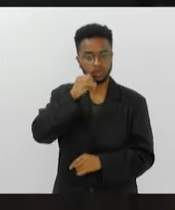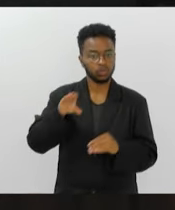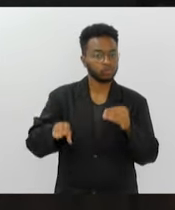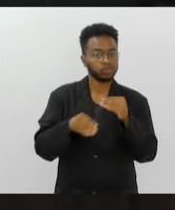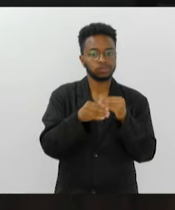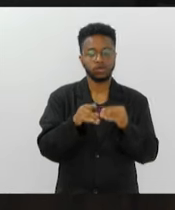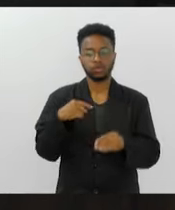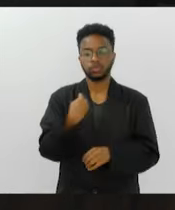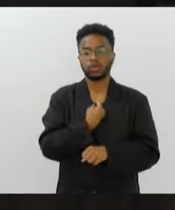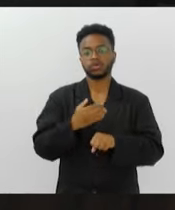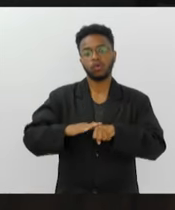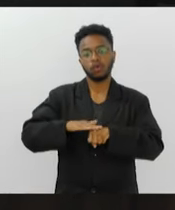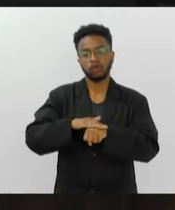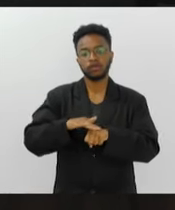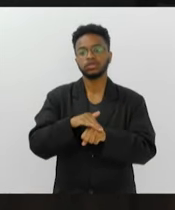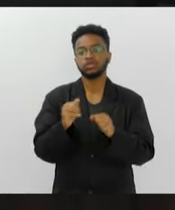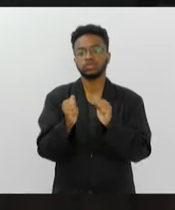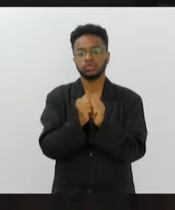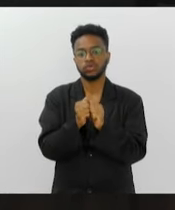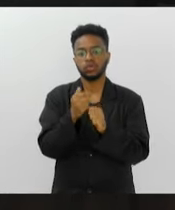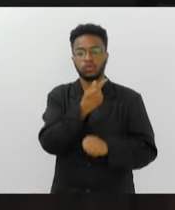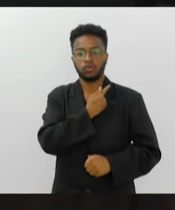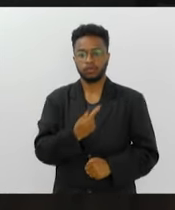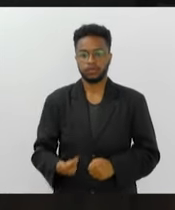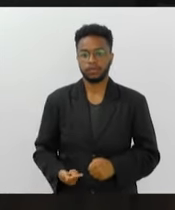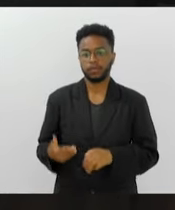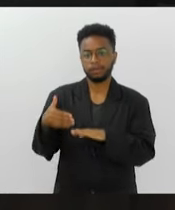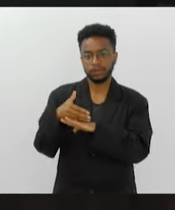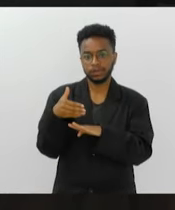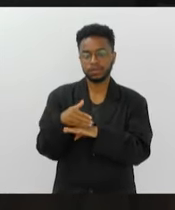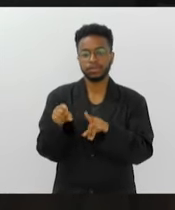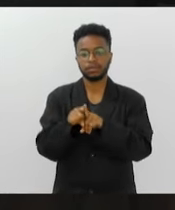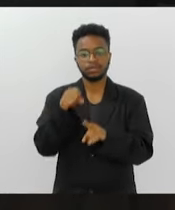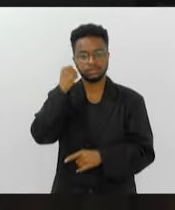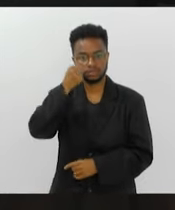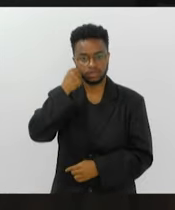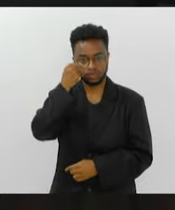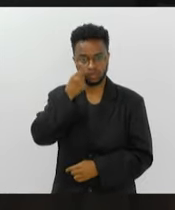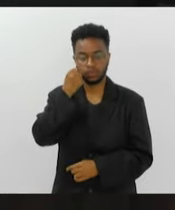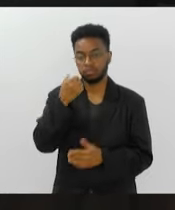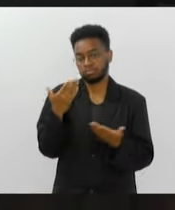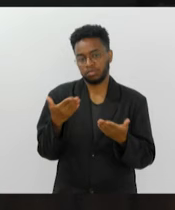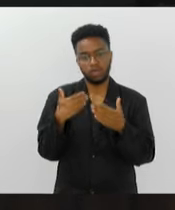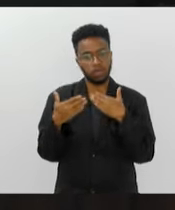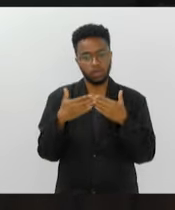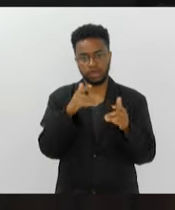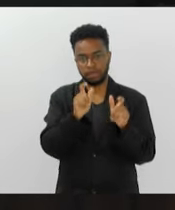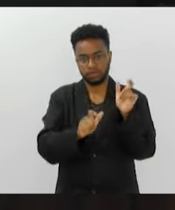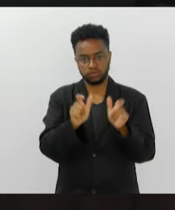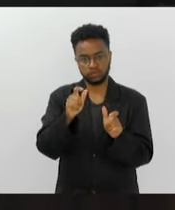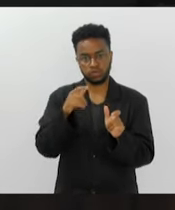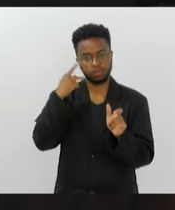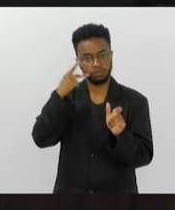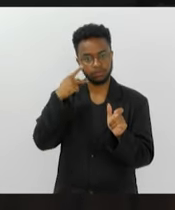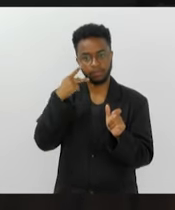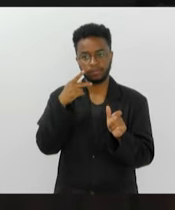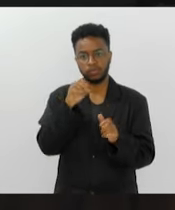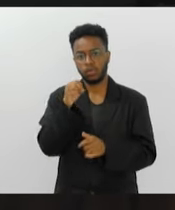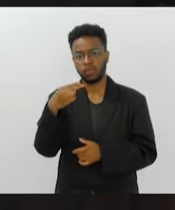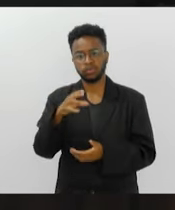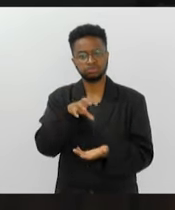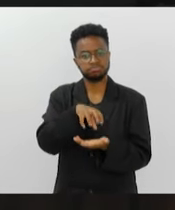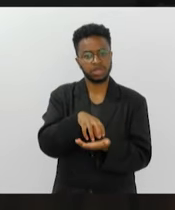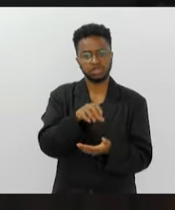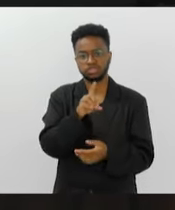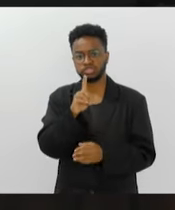conversa que a gente teve eu o governador pro Governador participar Senador participar qualquer político repito seja de centro de